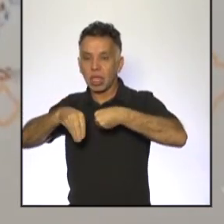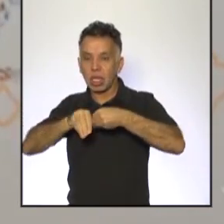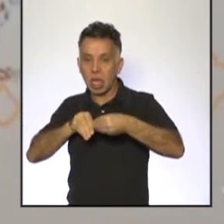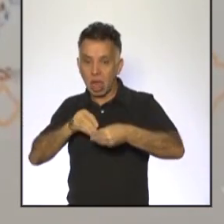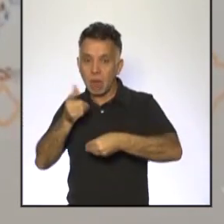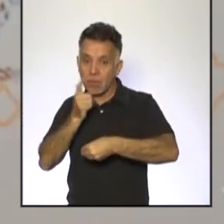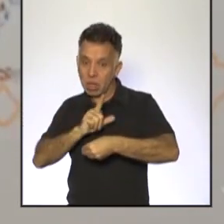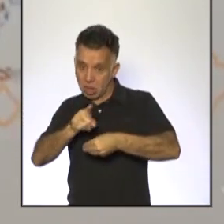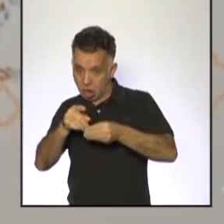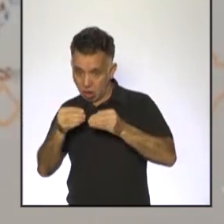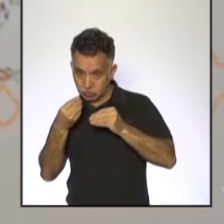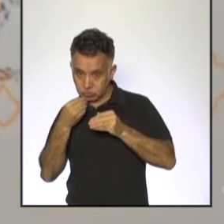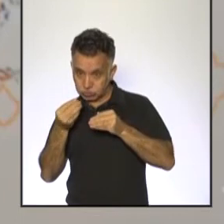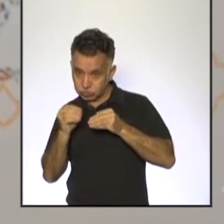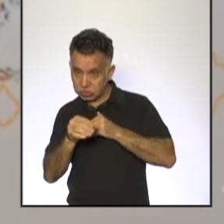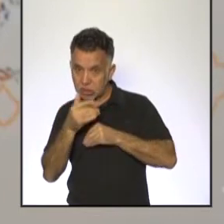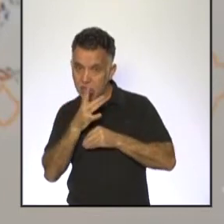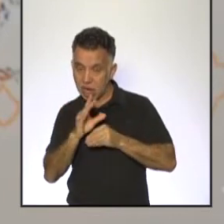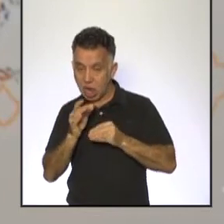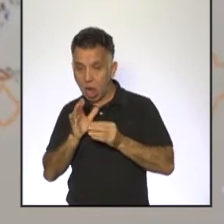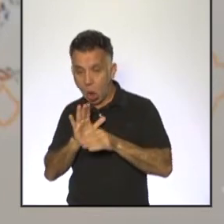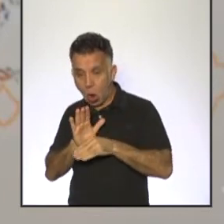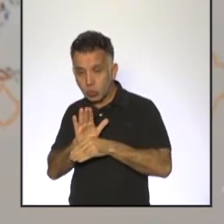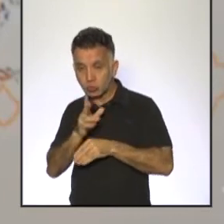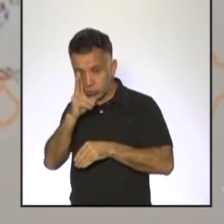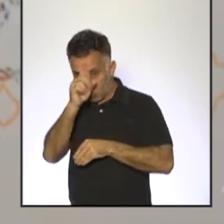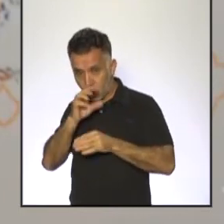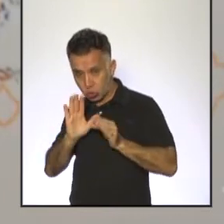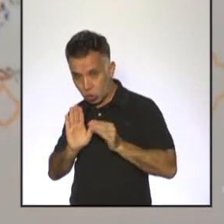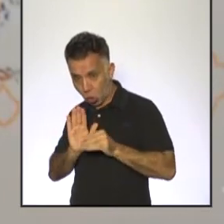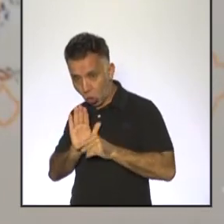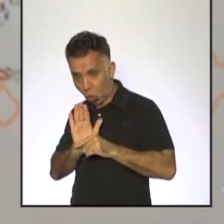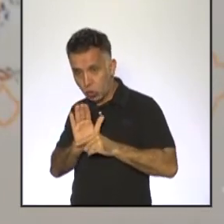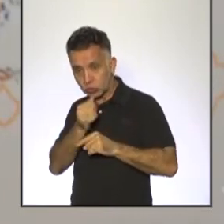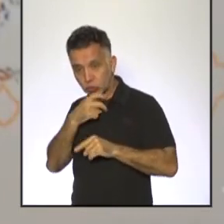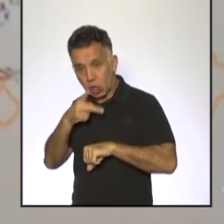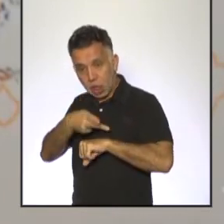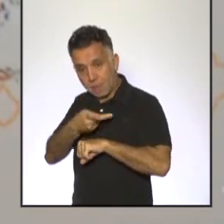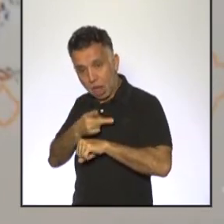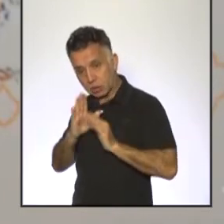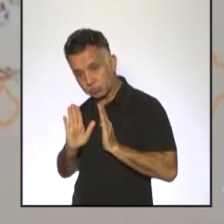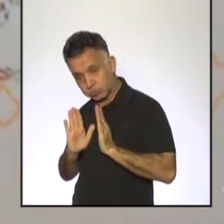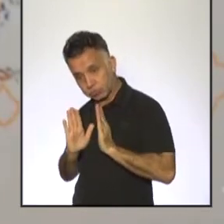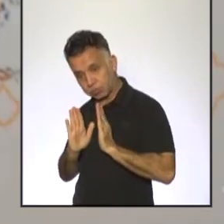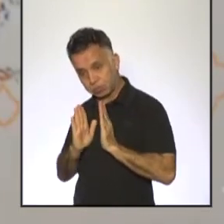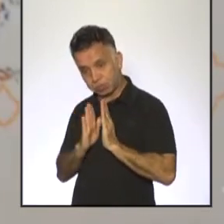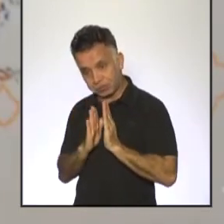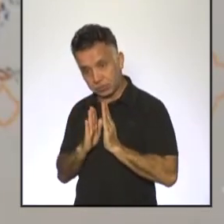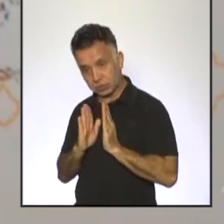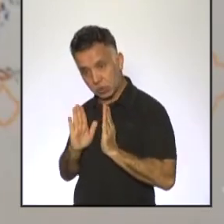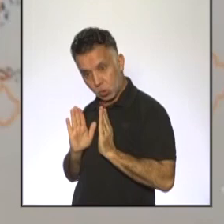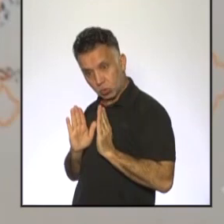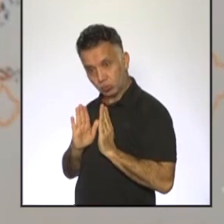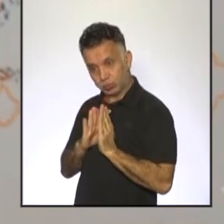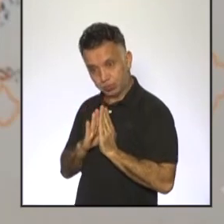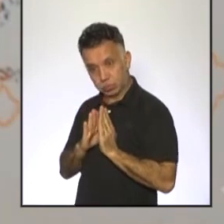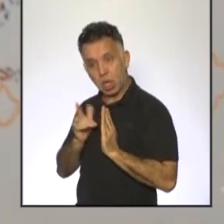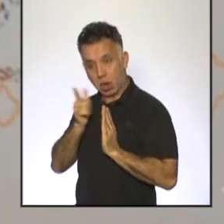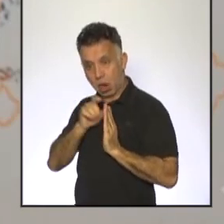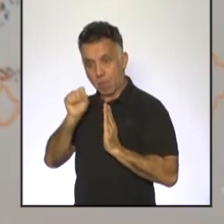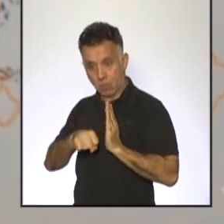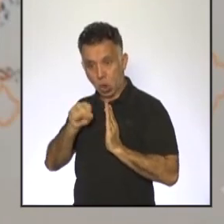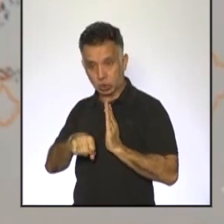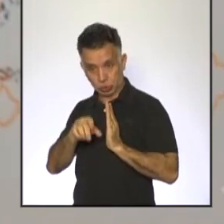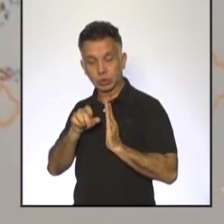aqui, olha, se eu aplicar um esforço compressivo na rocha, ela pode dobrar. Voltando. Quando